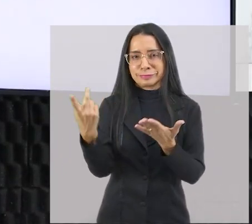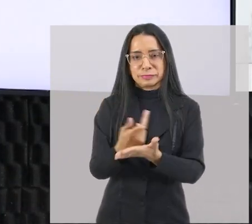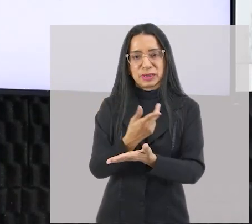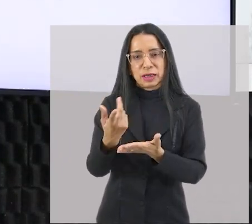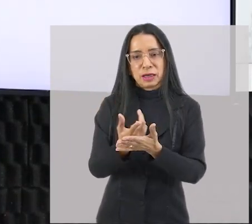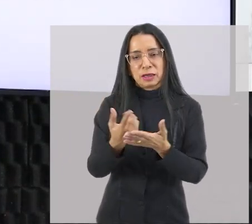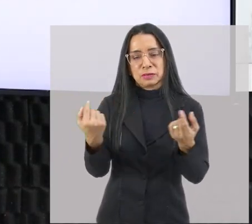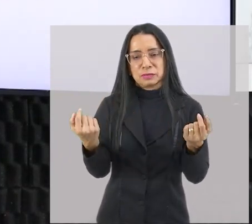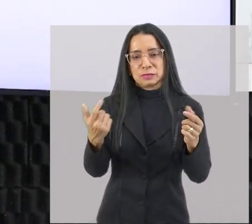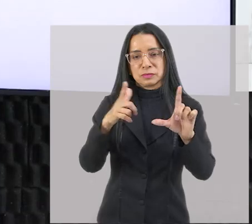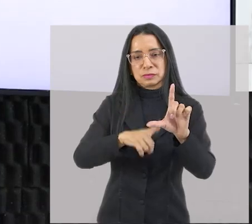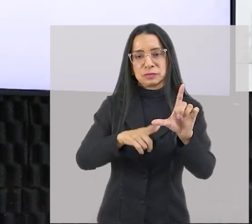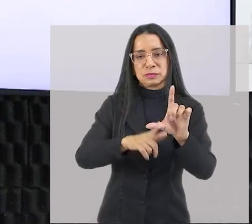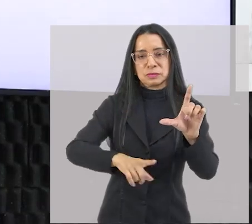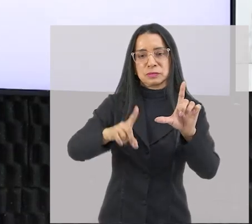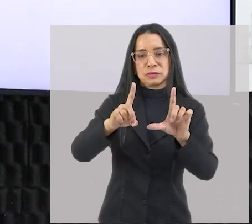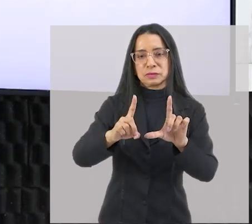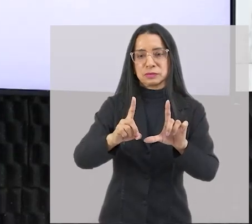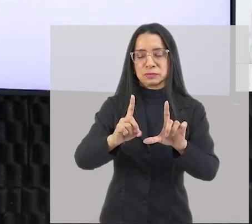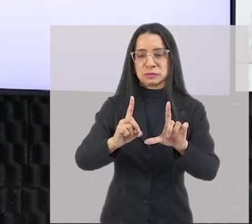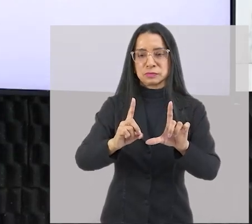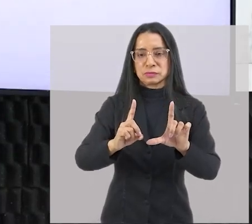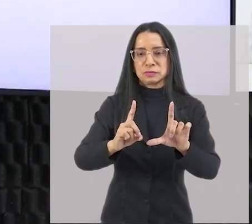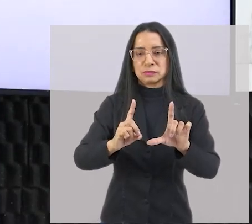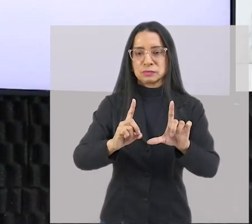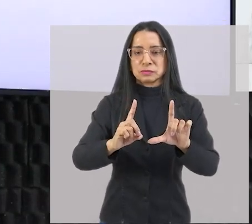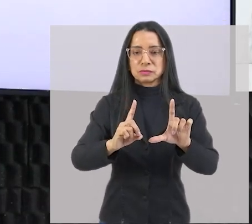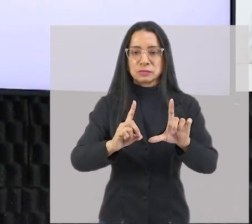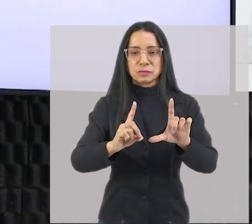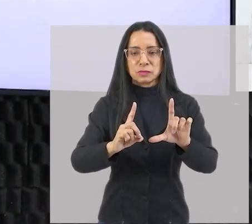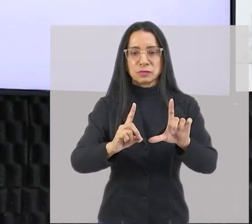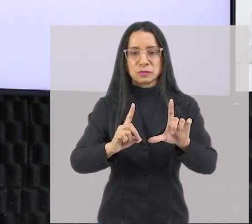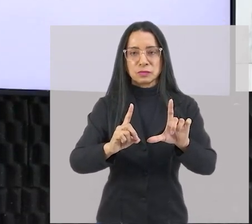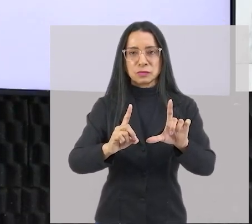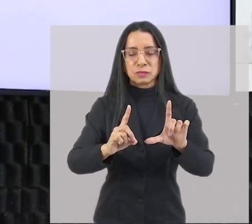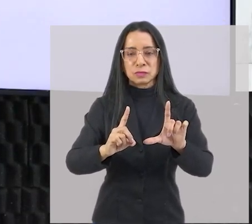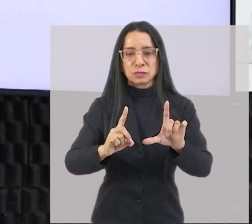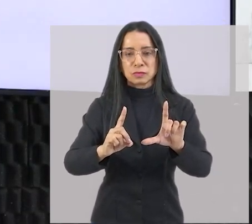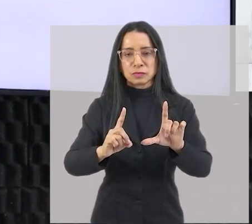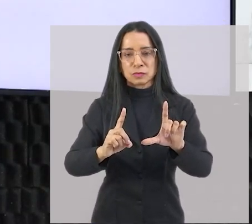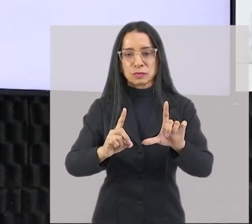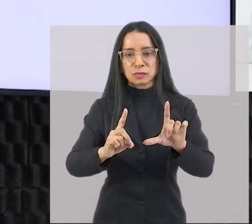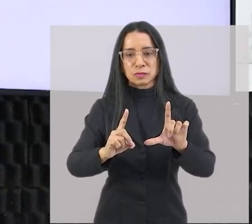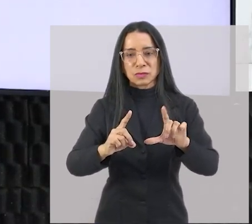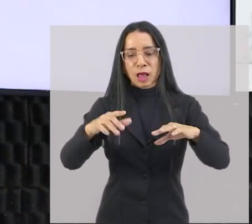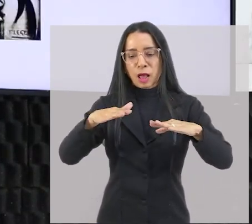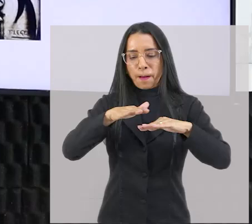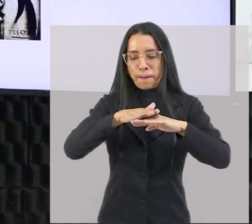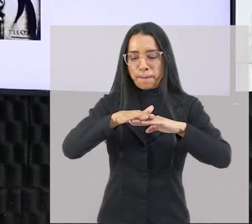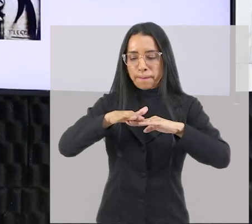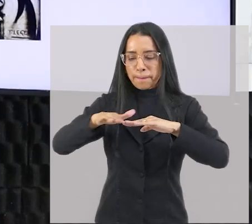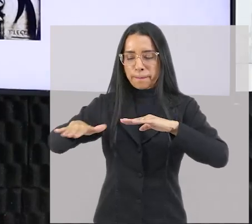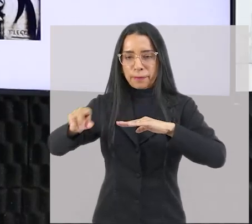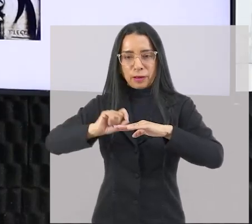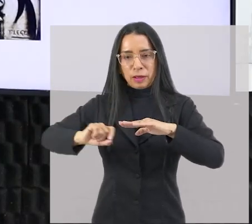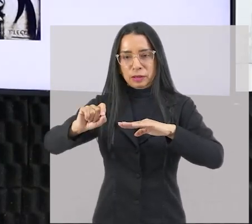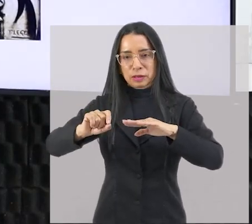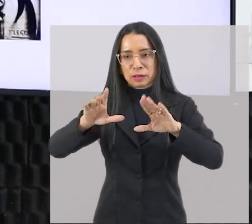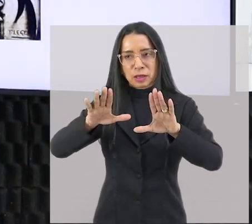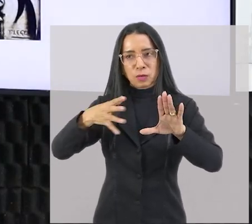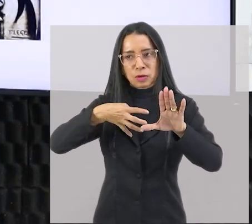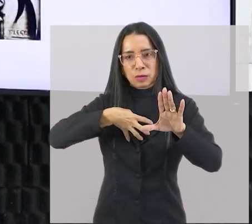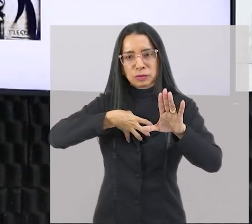ideia é juntar os dois. Imagem plana para expressar a industrialização. Não é plana, ela dá uma sensação, nesse quadro especificamente,